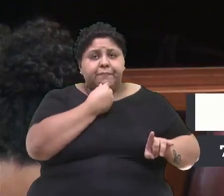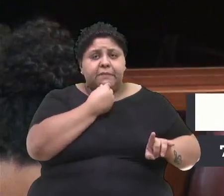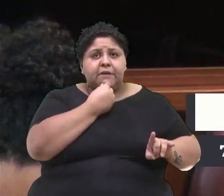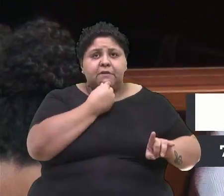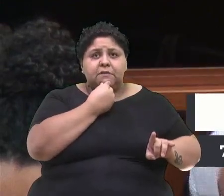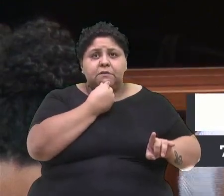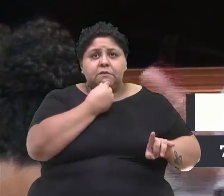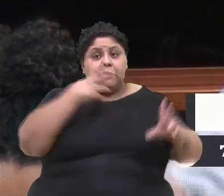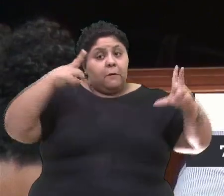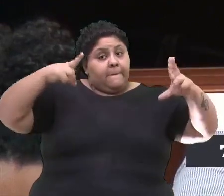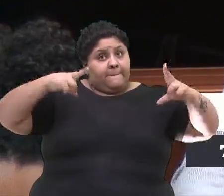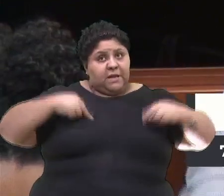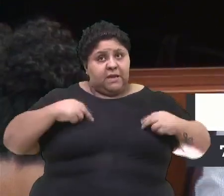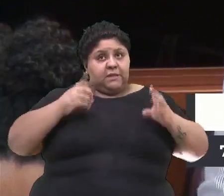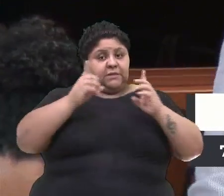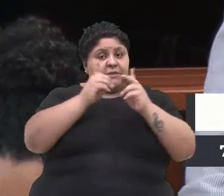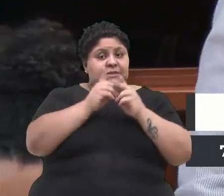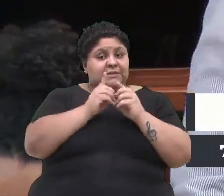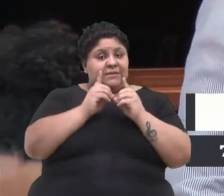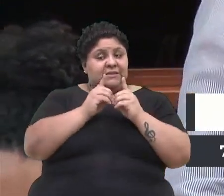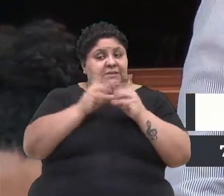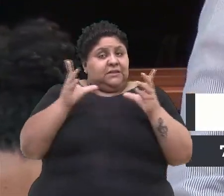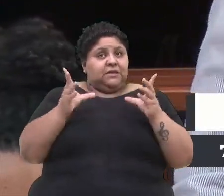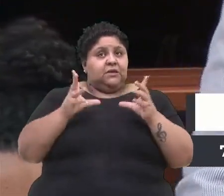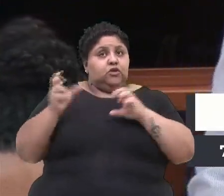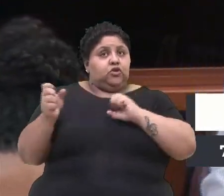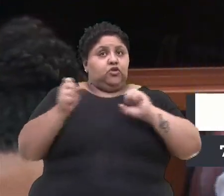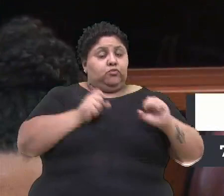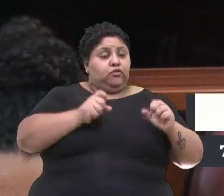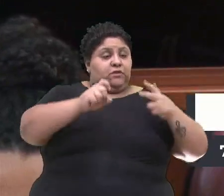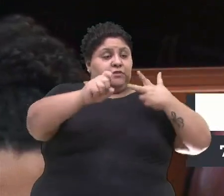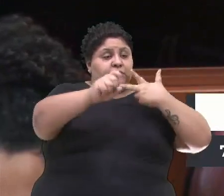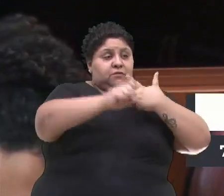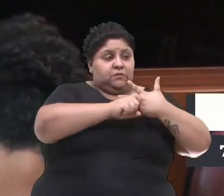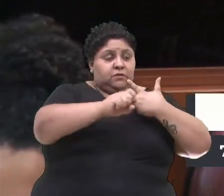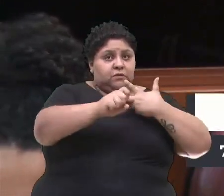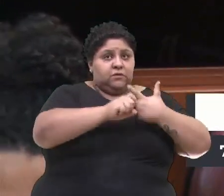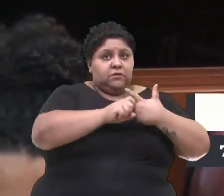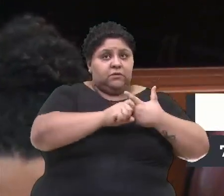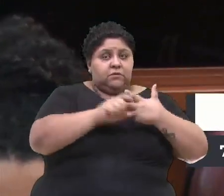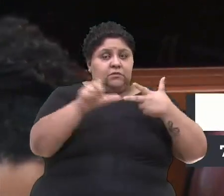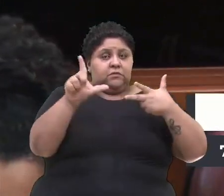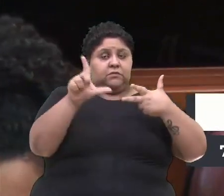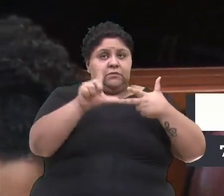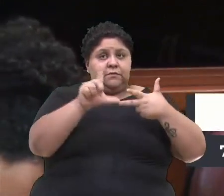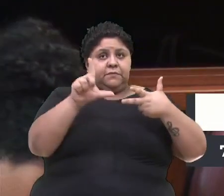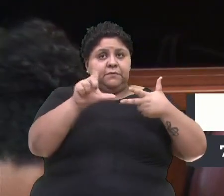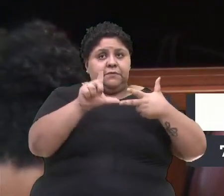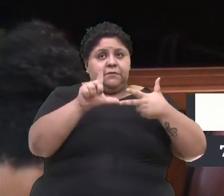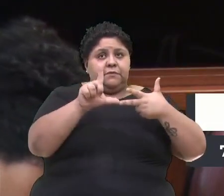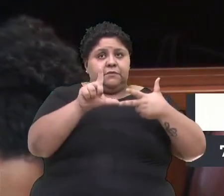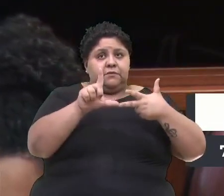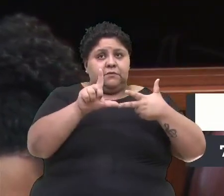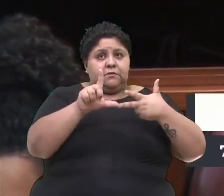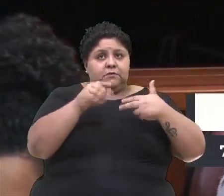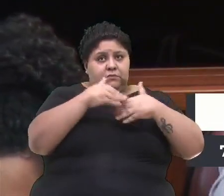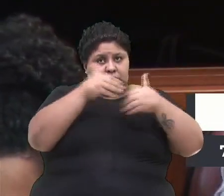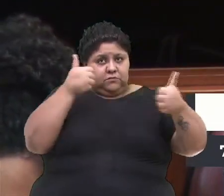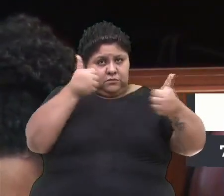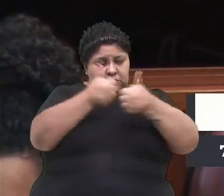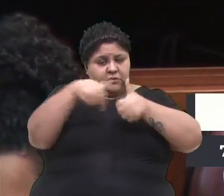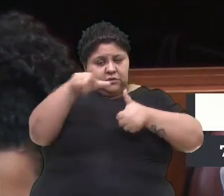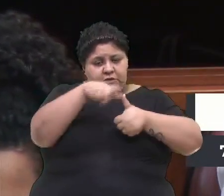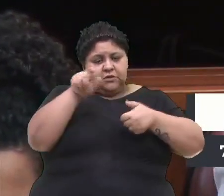merecem. Na democracia, seja no poder executivo, no poder legislativo, que são os mais próximos e dos que a gente